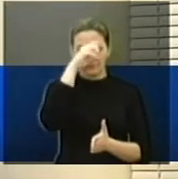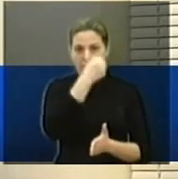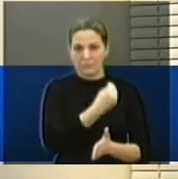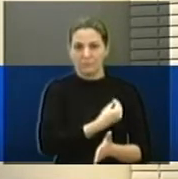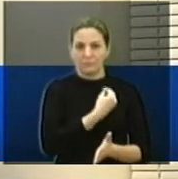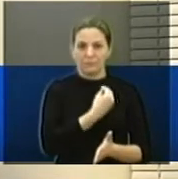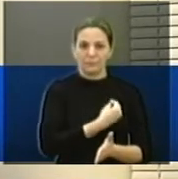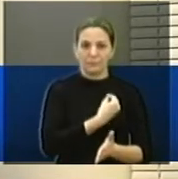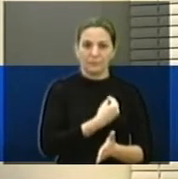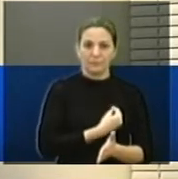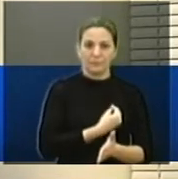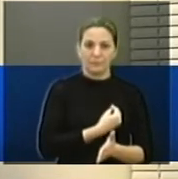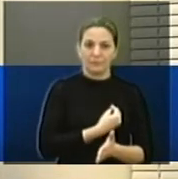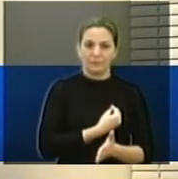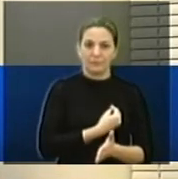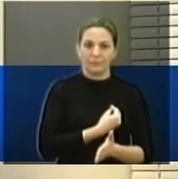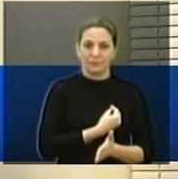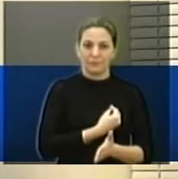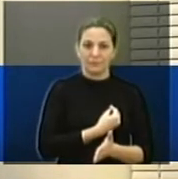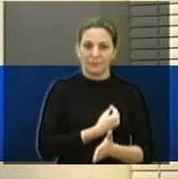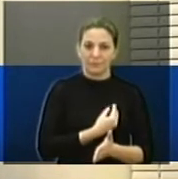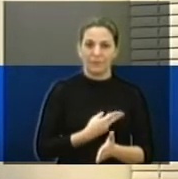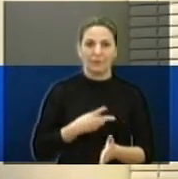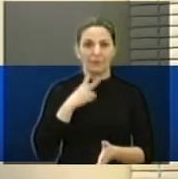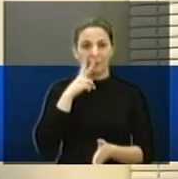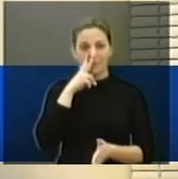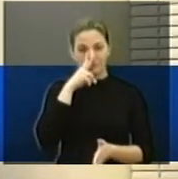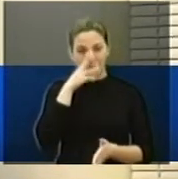força aí o companheiro edmilson